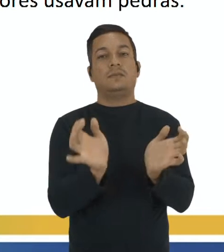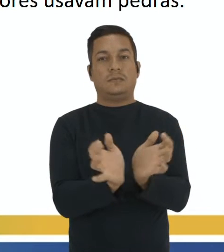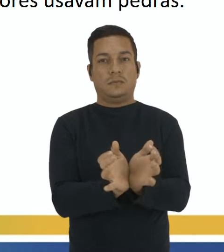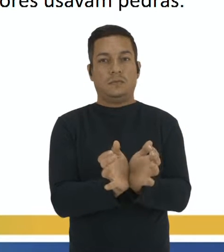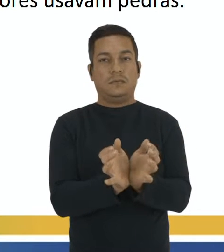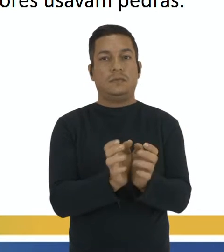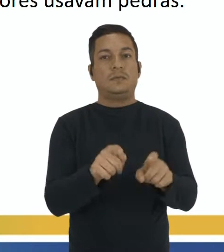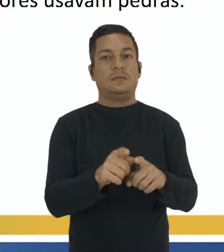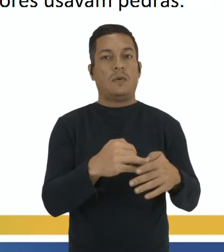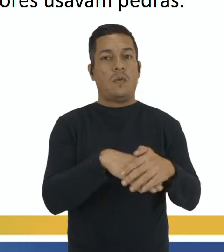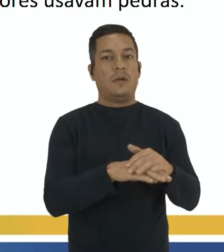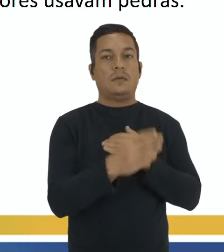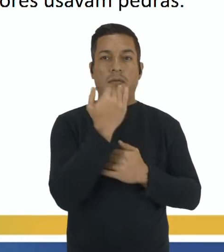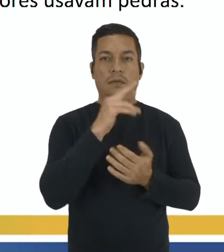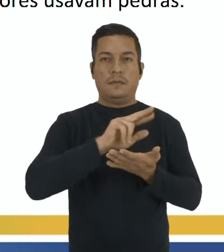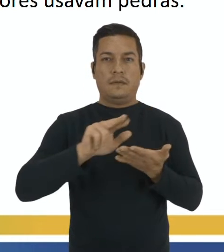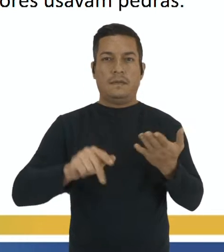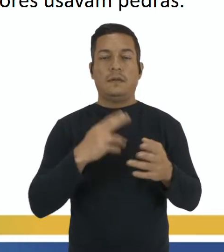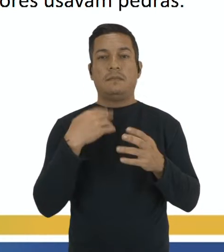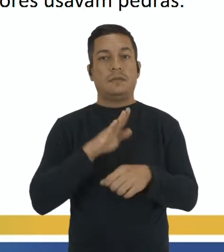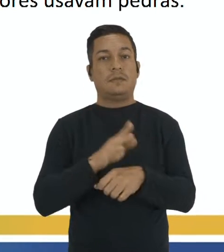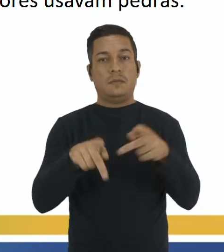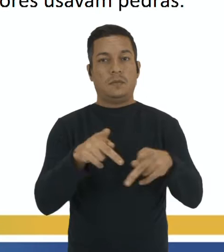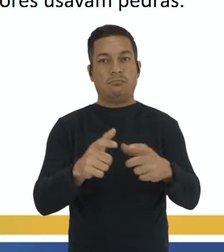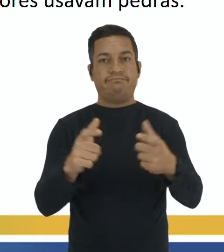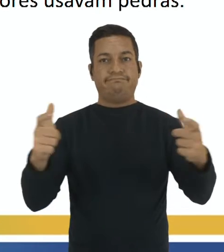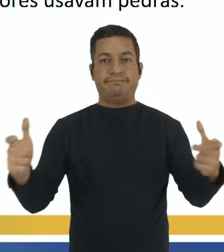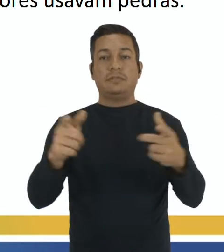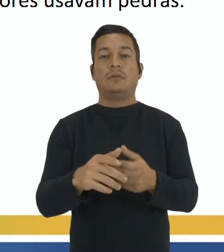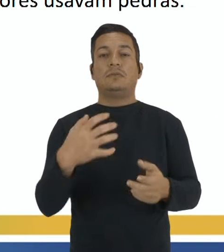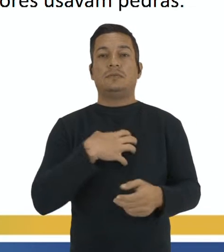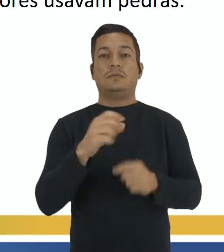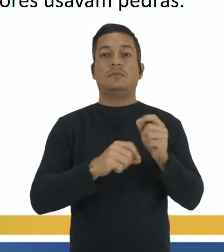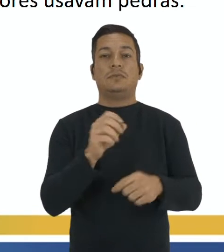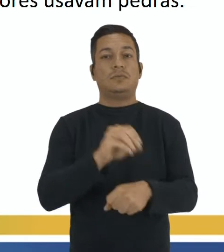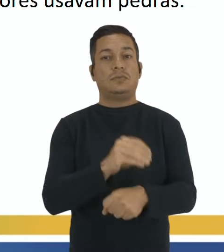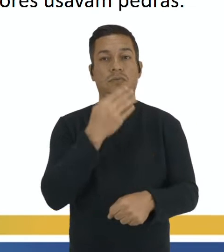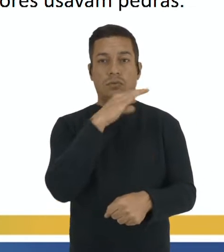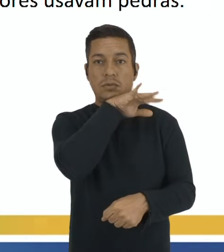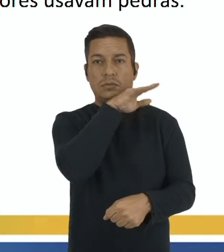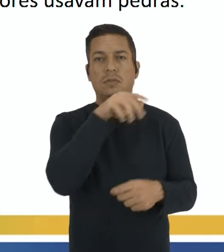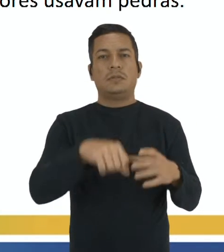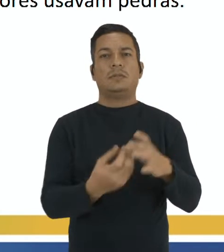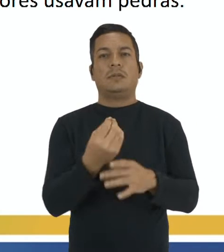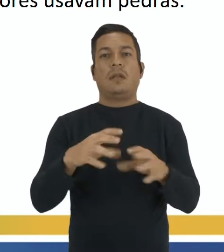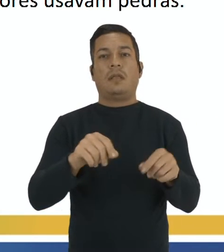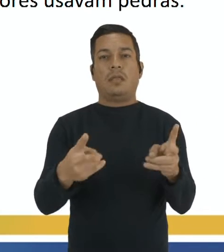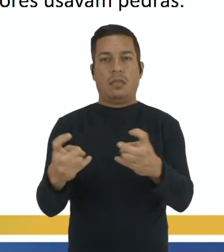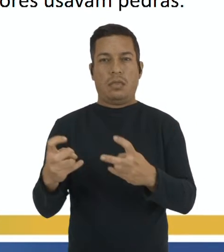grupos, reservando alimento para atender a população que crescia. Com o sentimento de propriedade de animais, terra, produtos dela